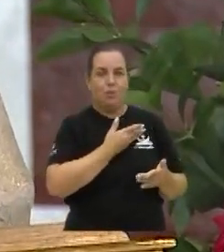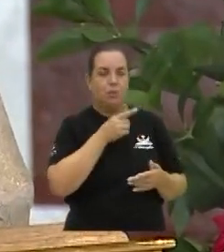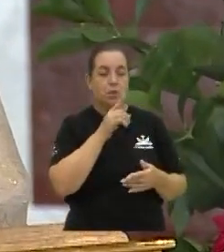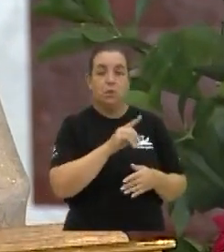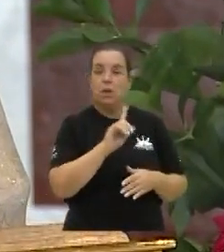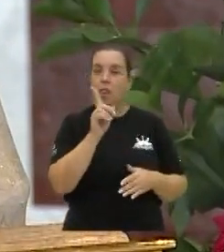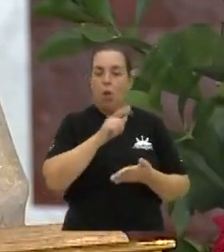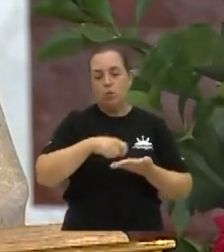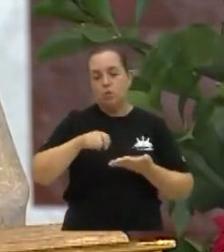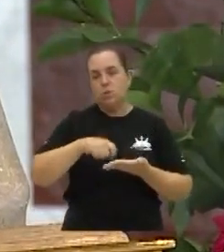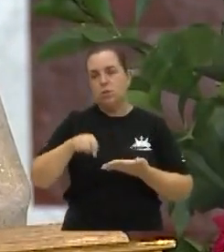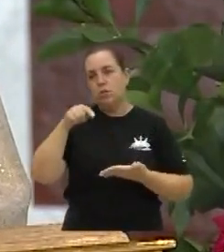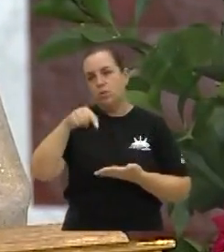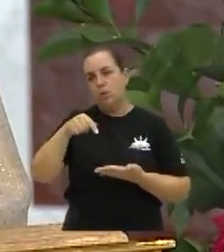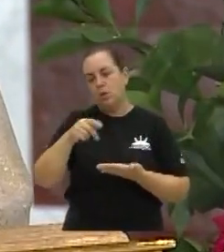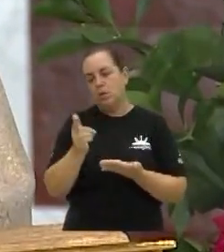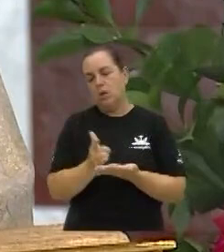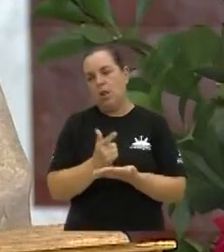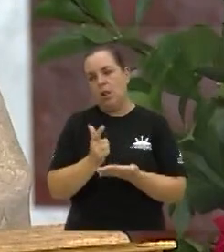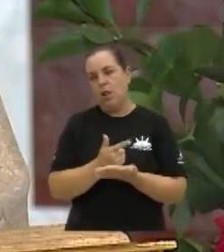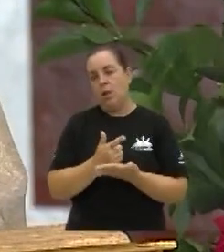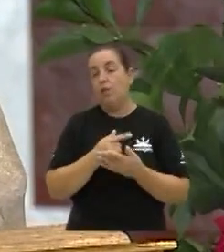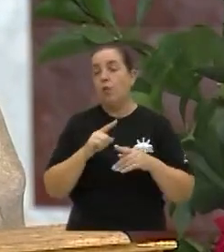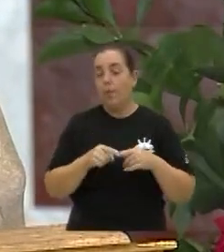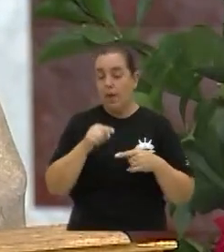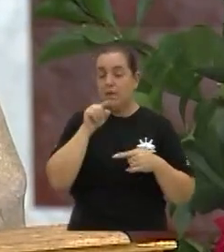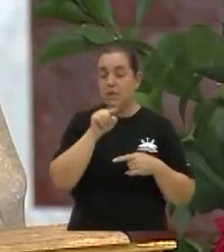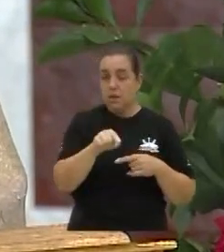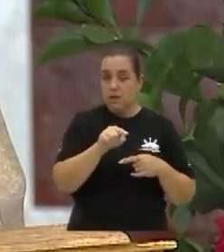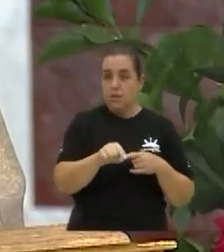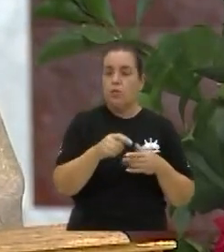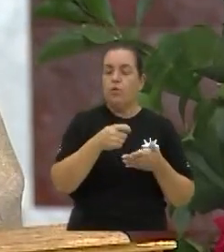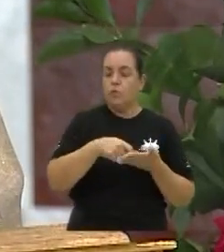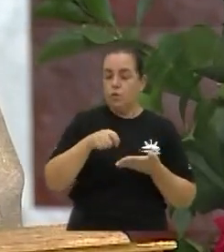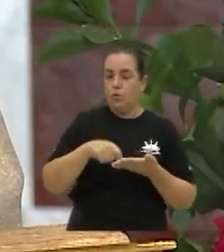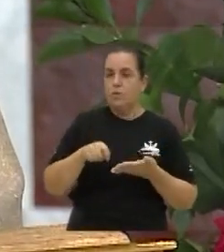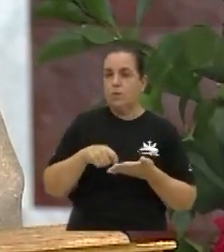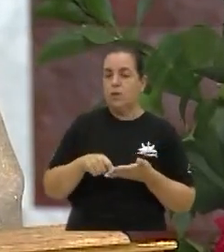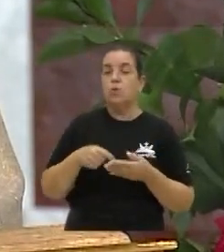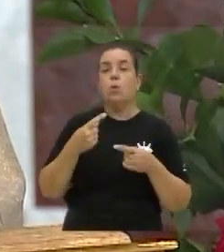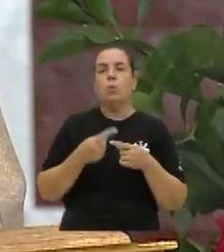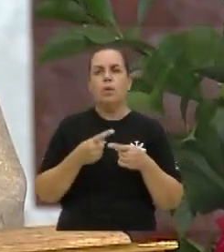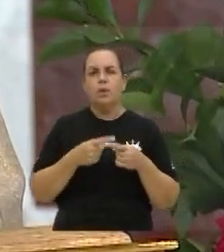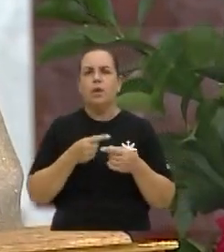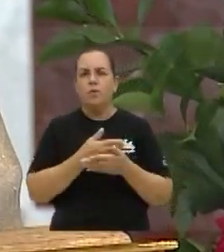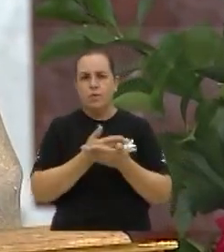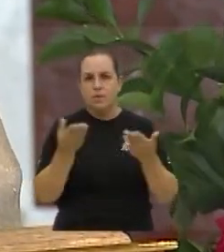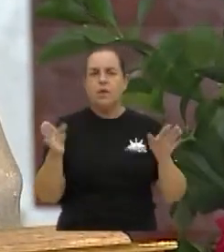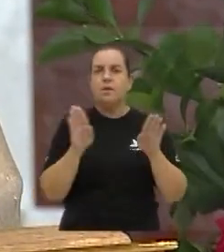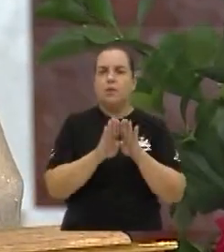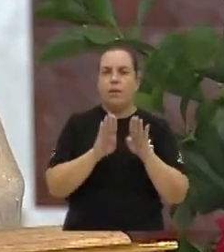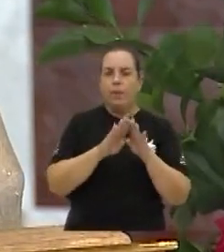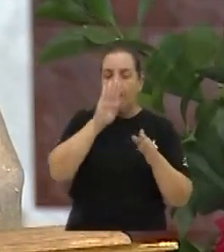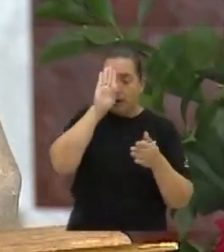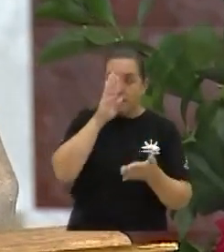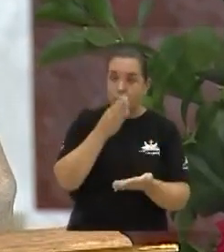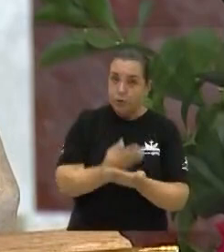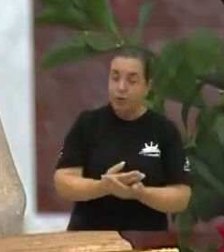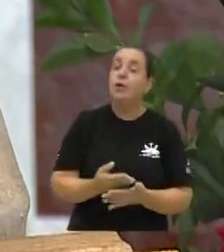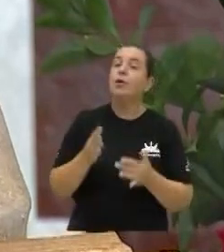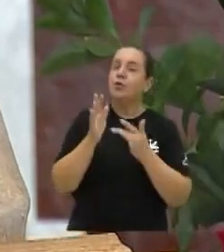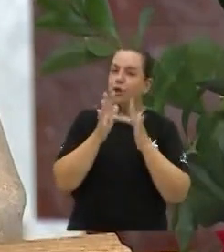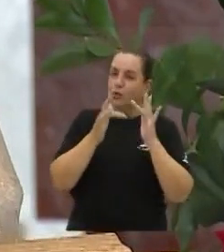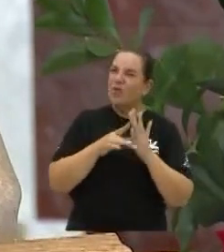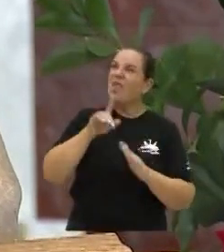estão escritos neste livro, mas estes foram escritos para que acrediteis que Jesus é